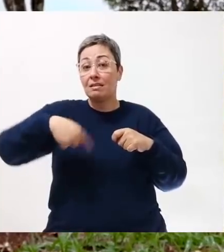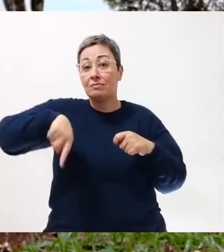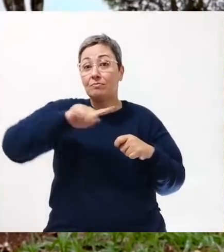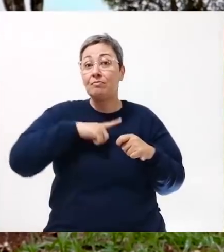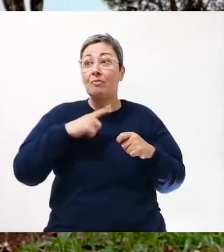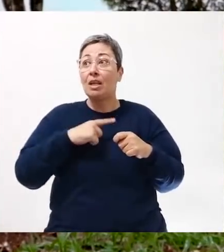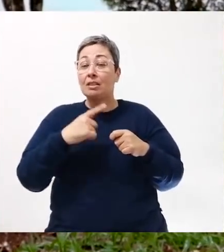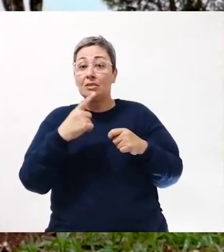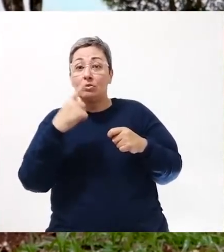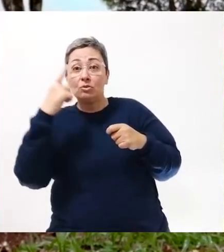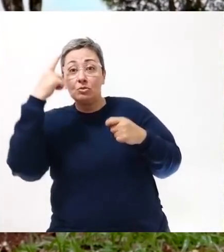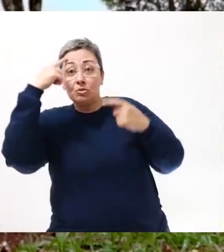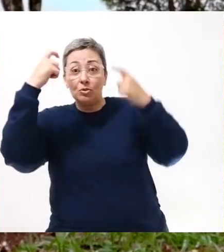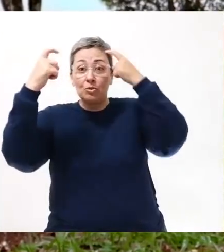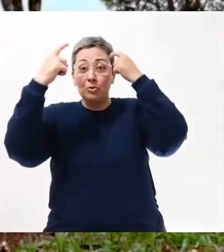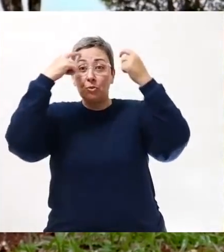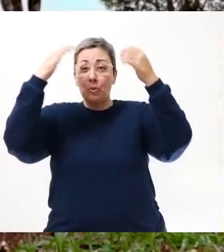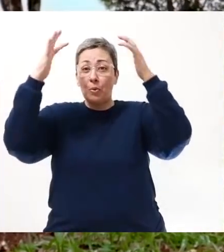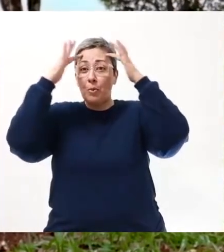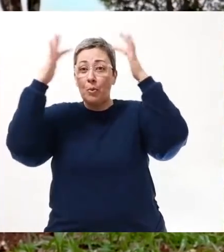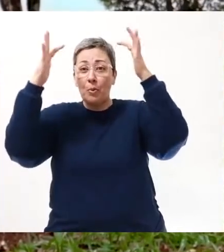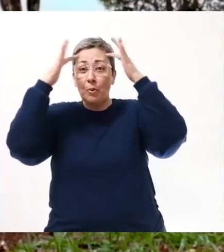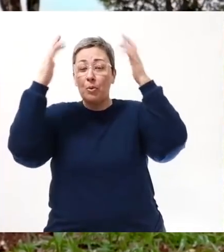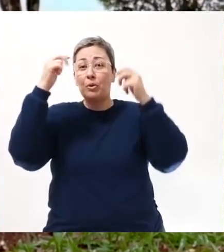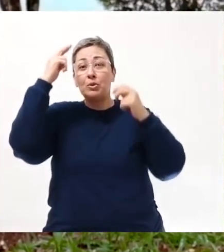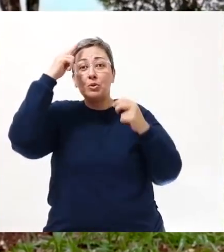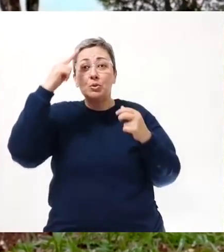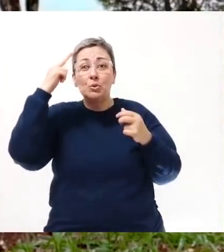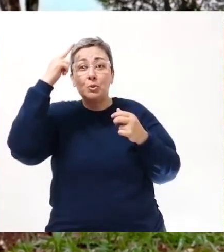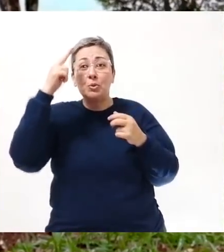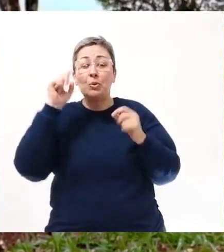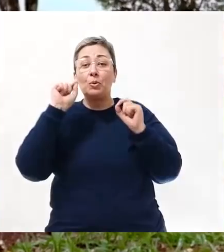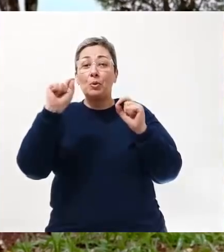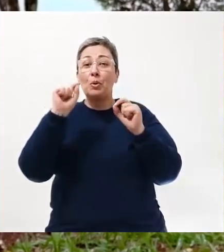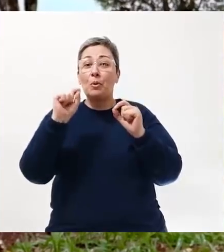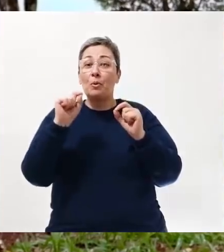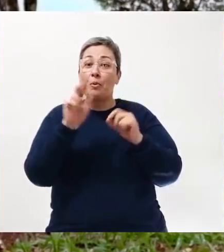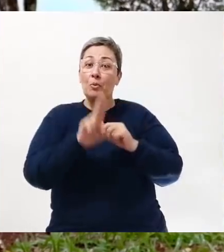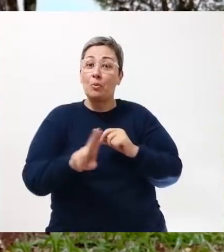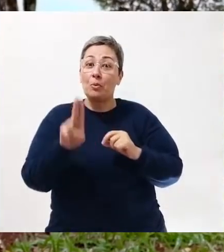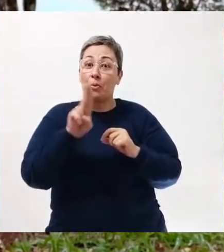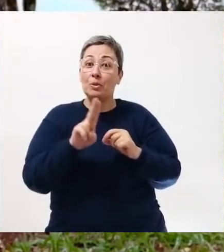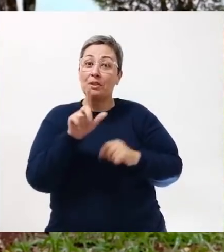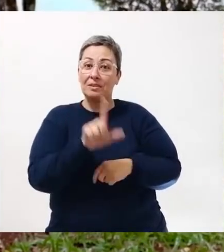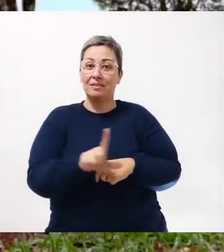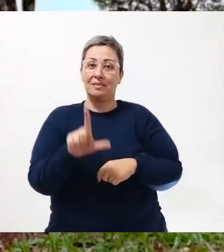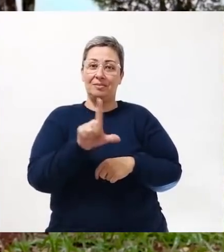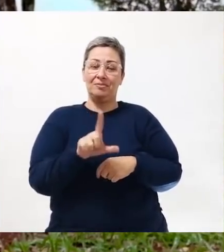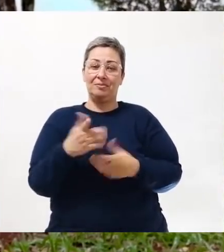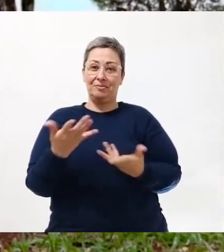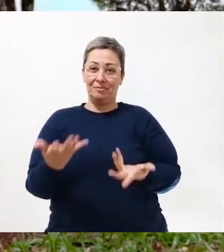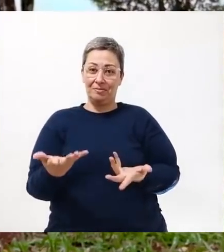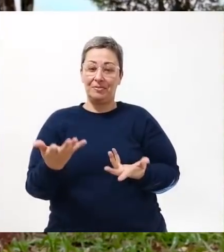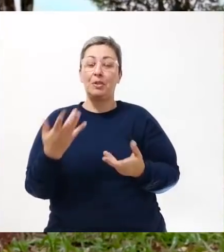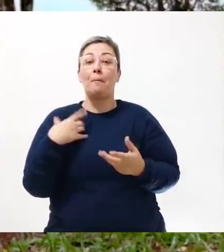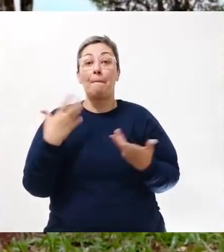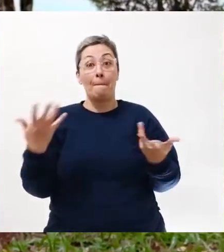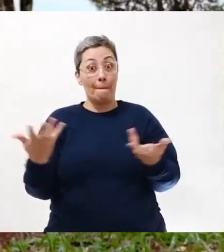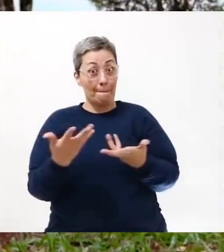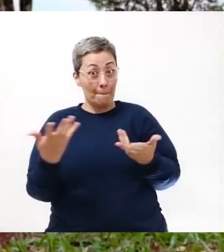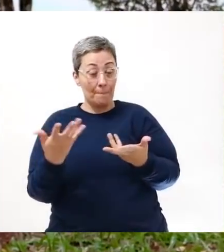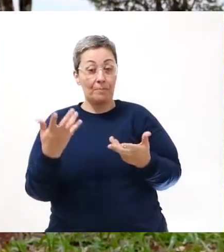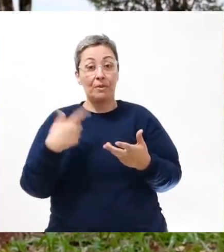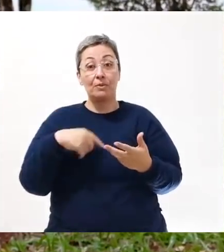sobre a capacidade de inventarmos, de imaginarmos, de sonharmos por meio da